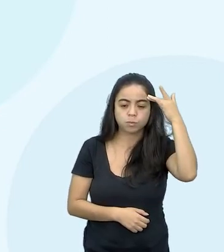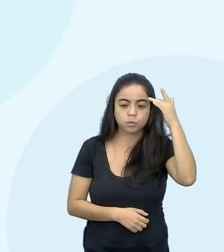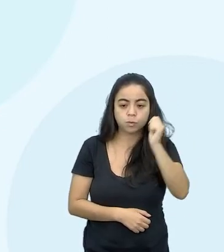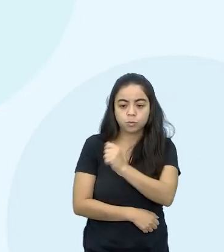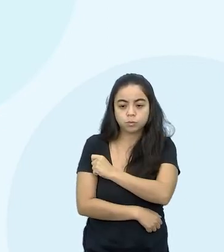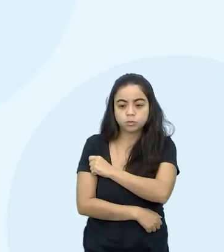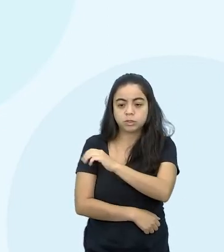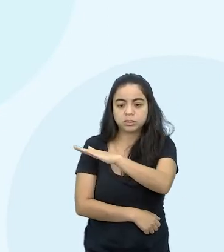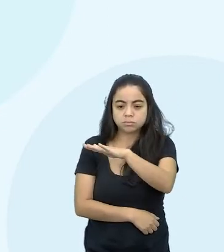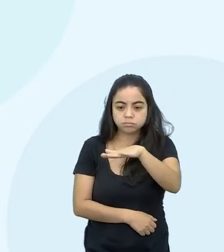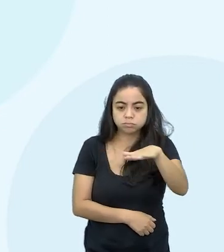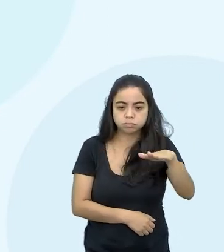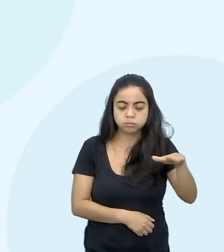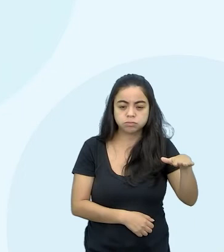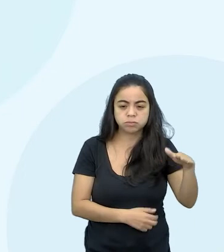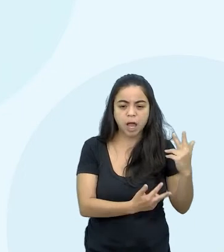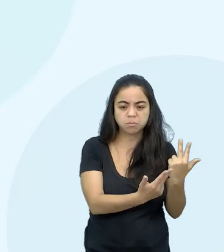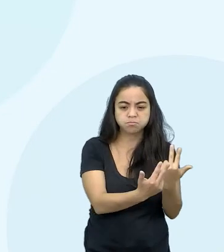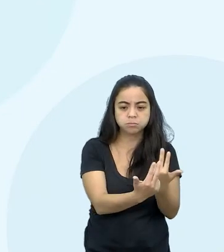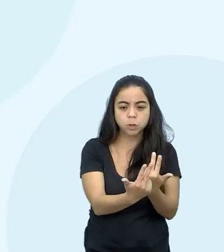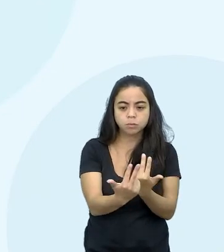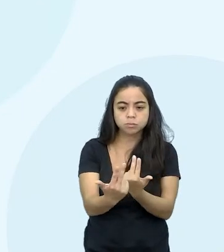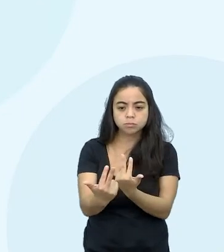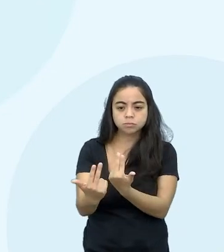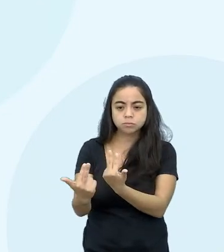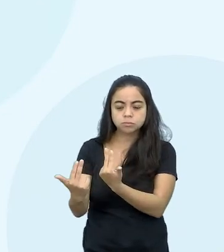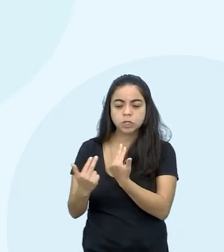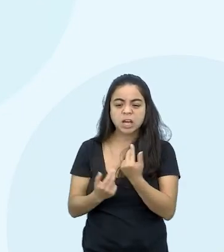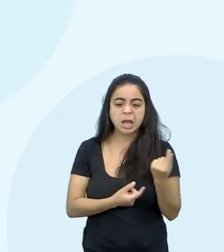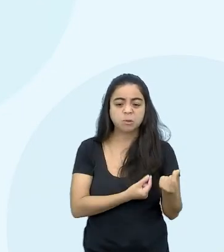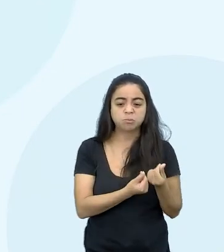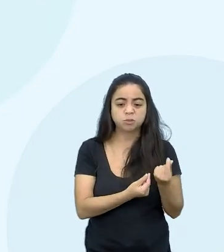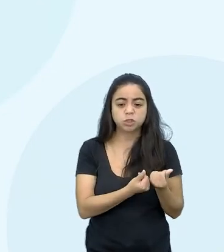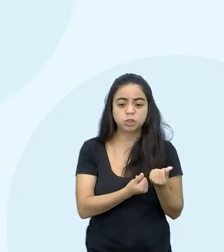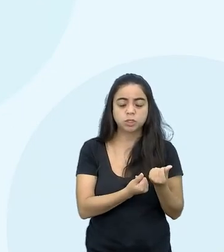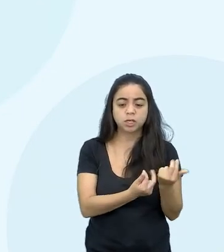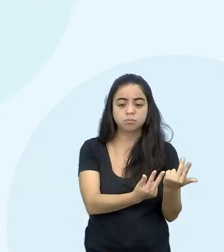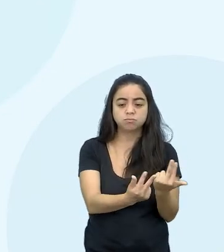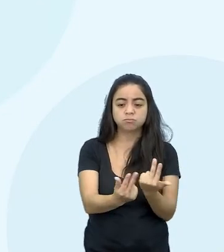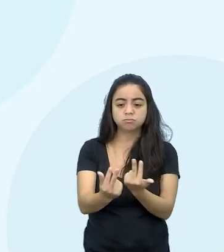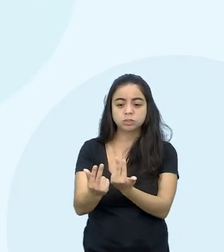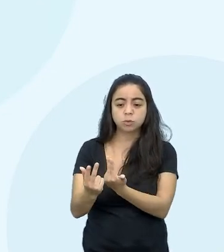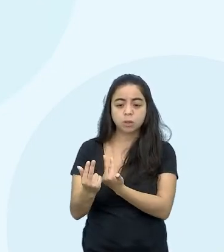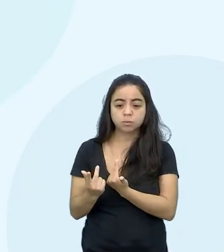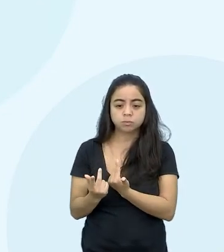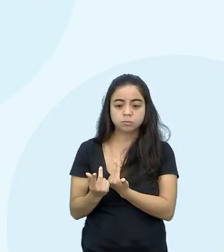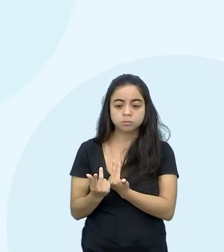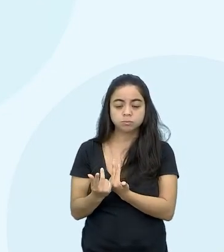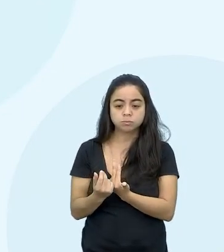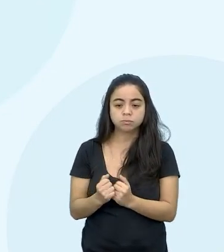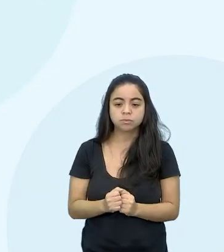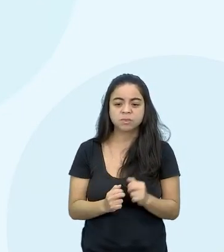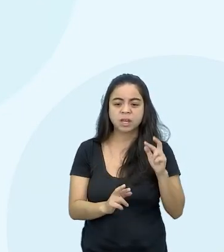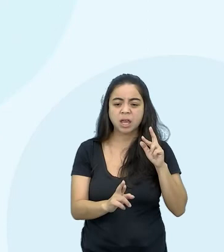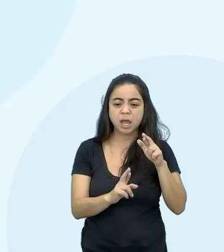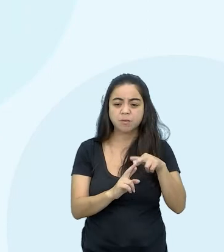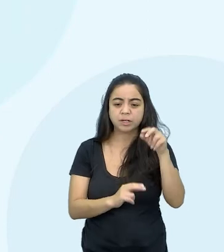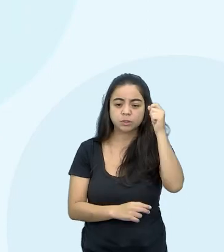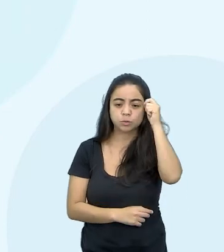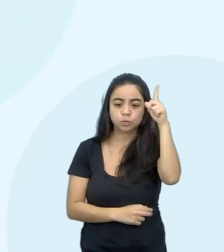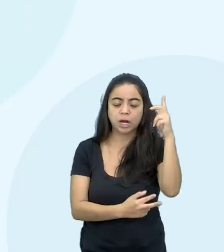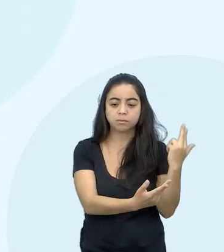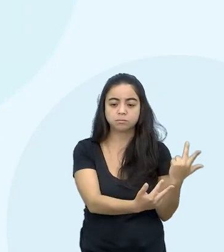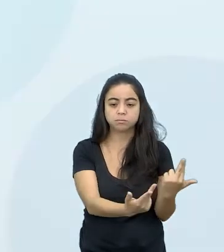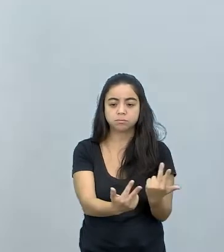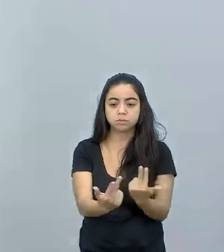têm ali, né, a mesma classe social, as mesmas referências culturais, então